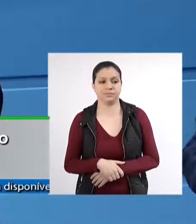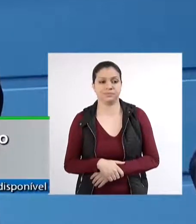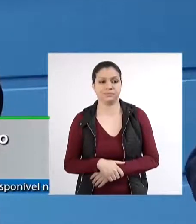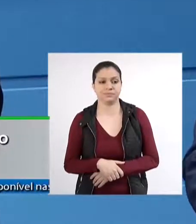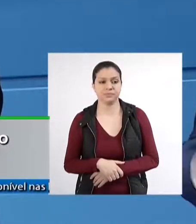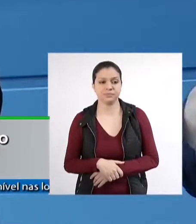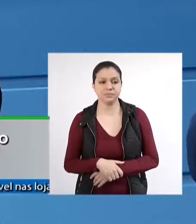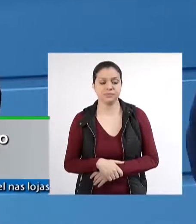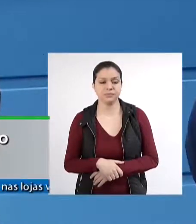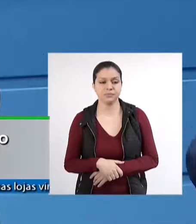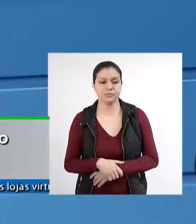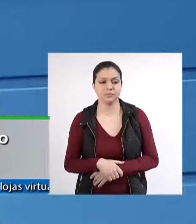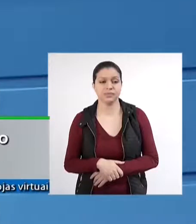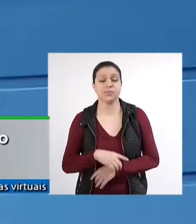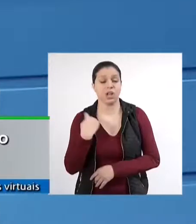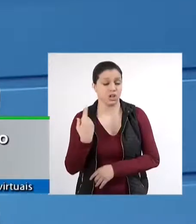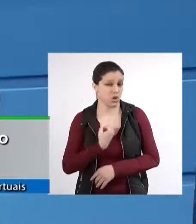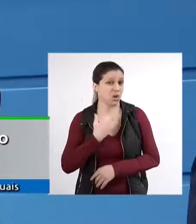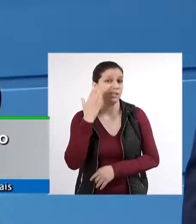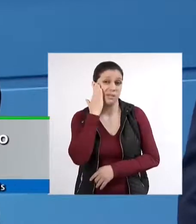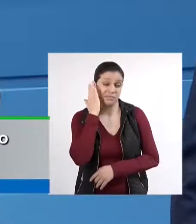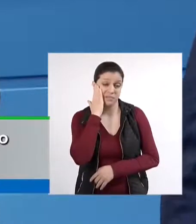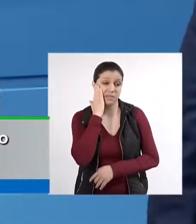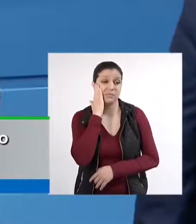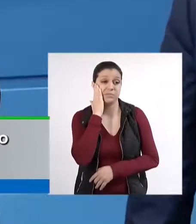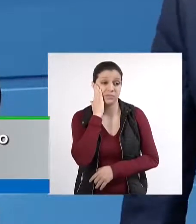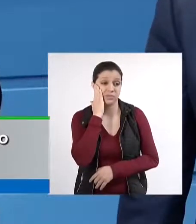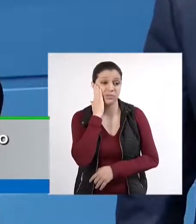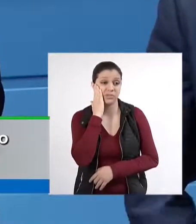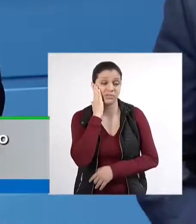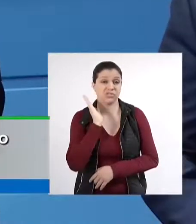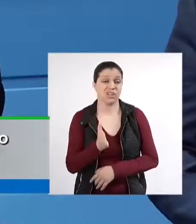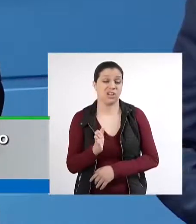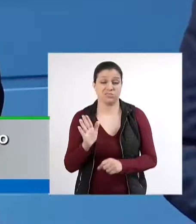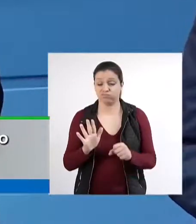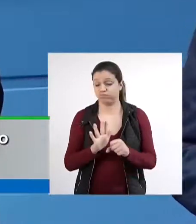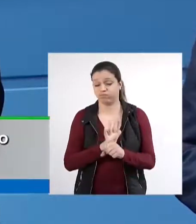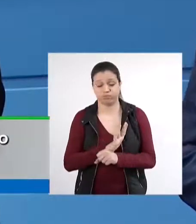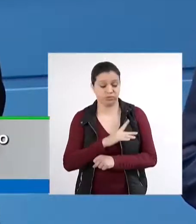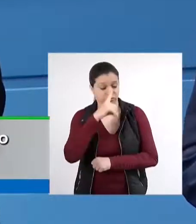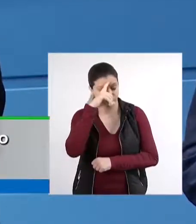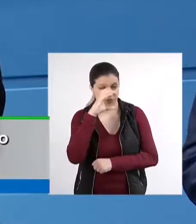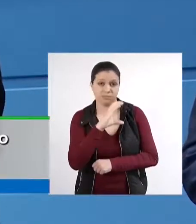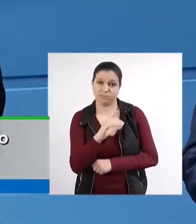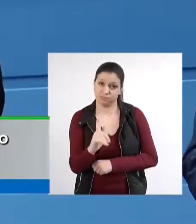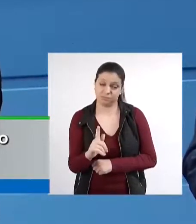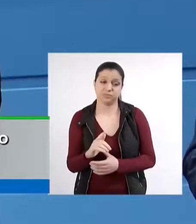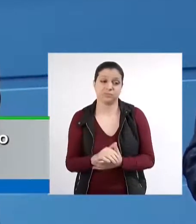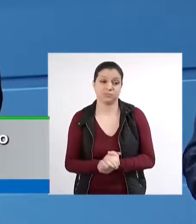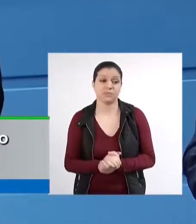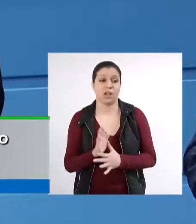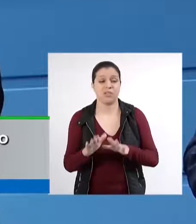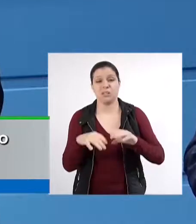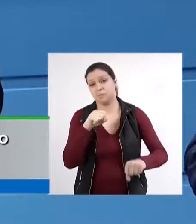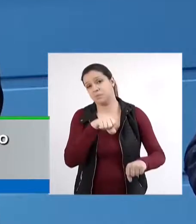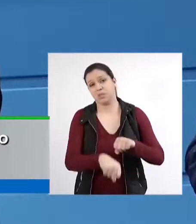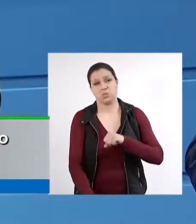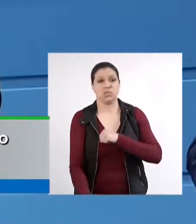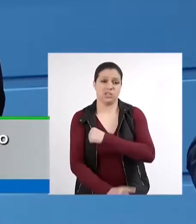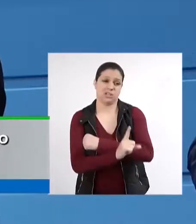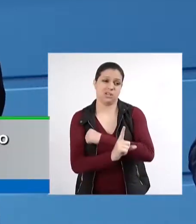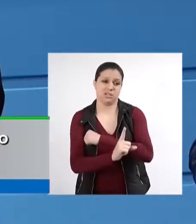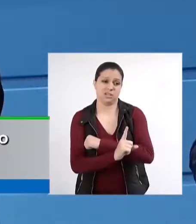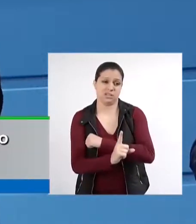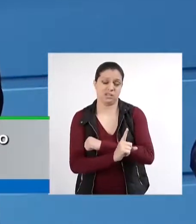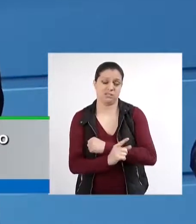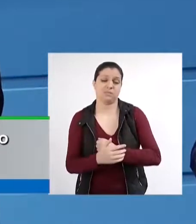Grande. E a gente sabe o quanto que isso é oneroso e acaba prejudicando, às vezes, o atendimento de quem